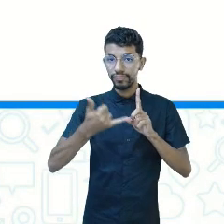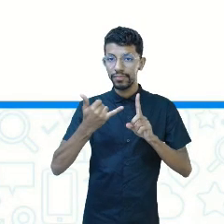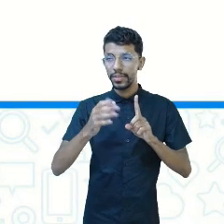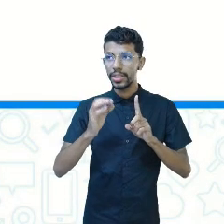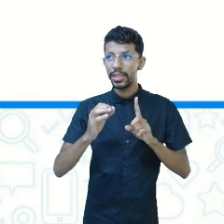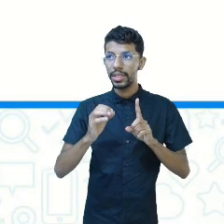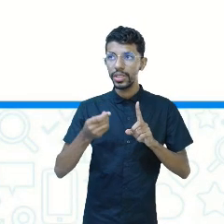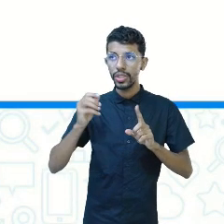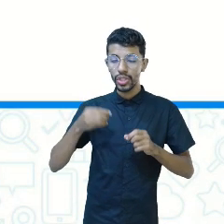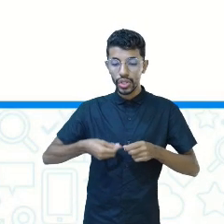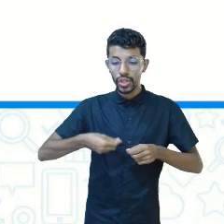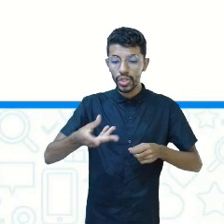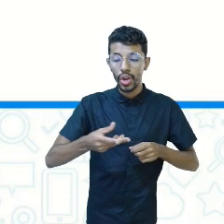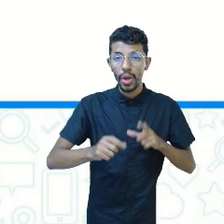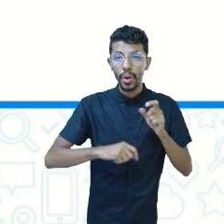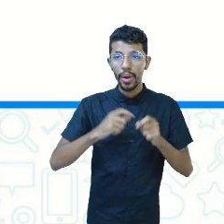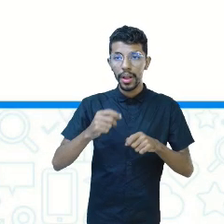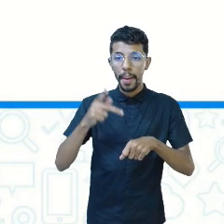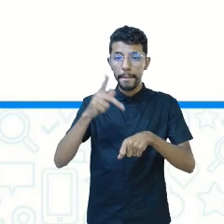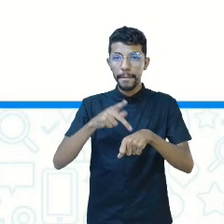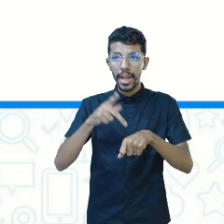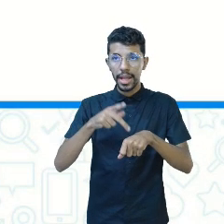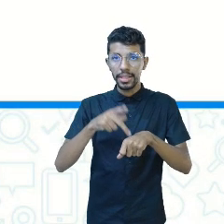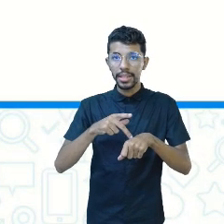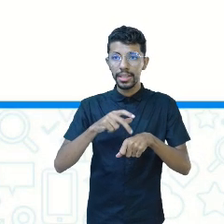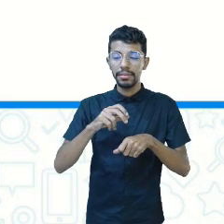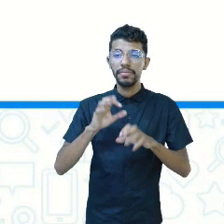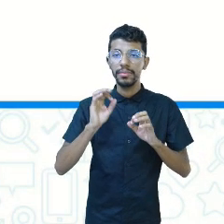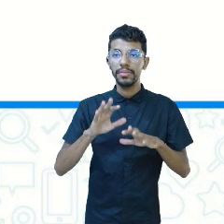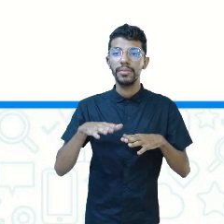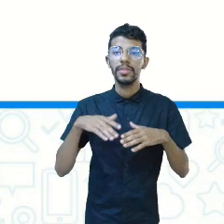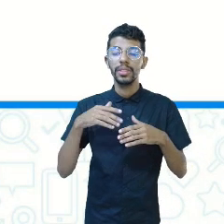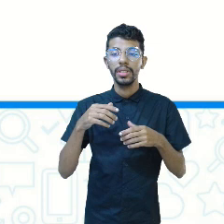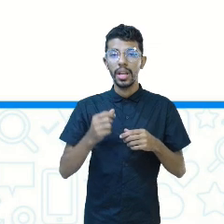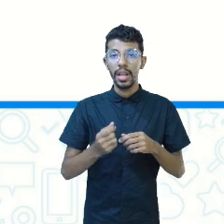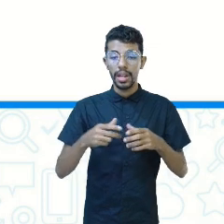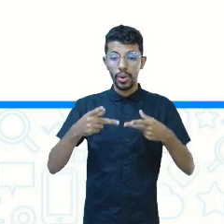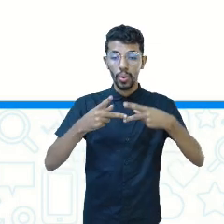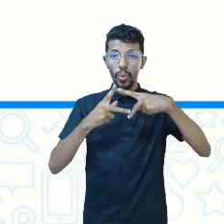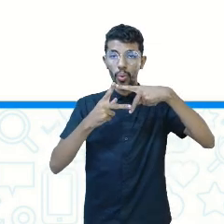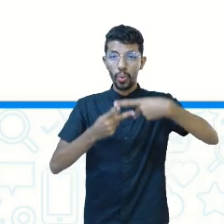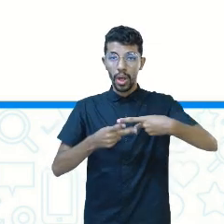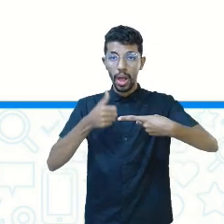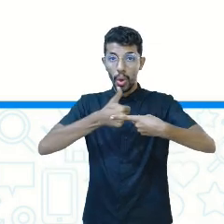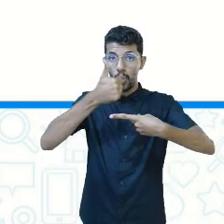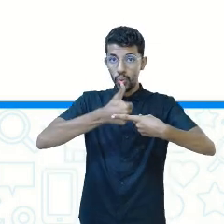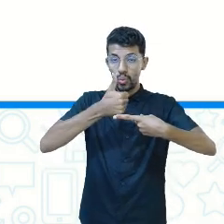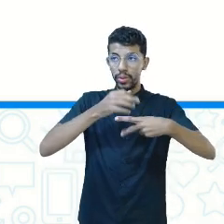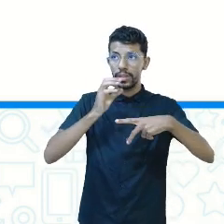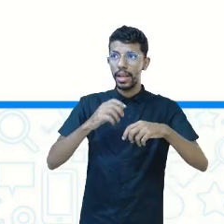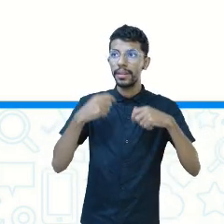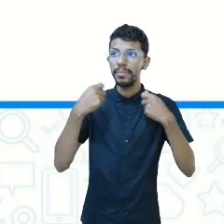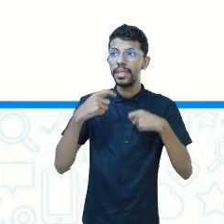pedrinha ou tampinha inicialmente na casa de número 1, devendo acertá-la em seus limites.